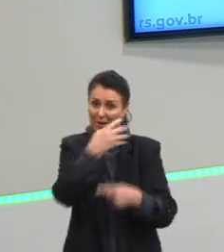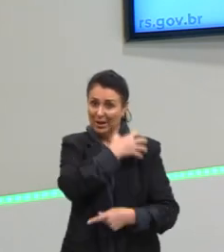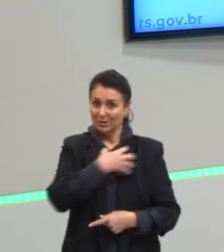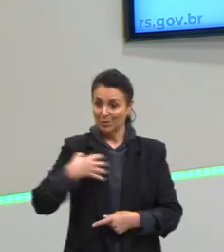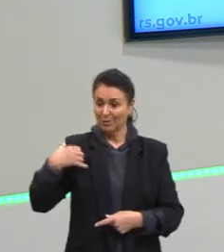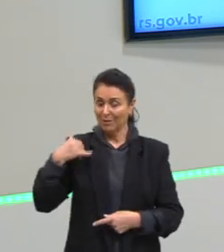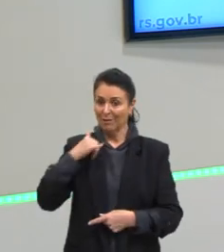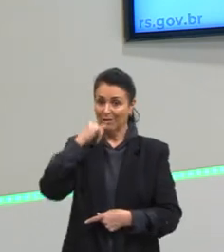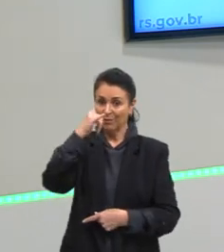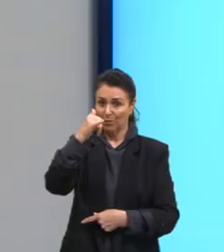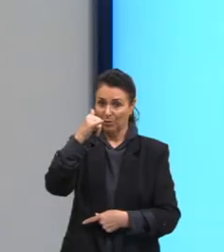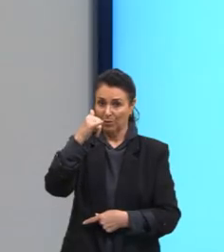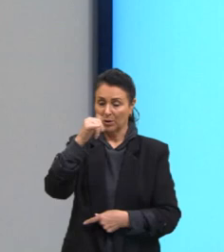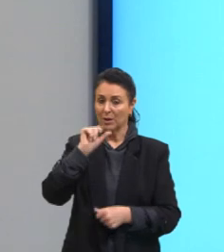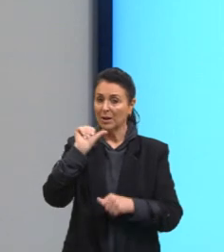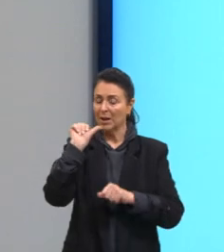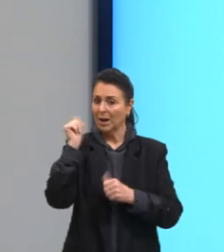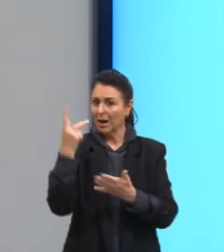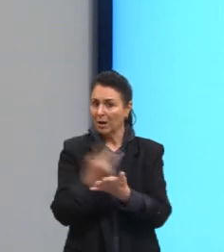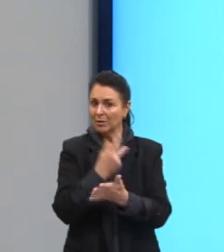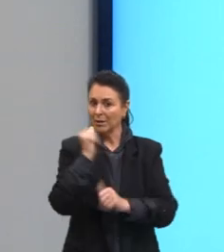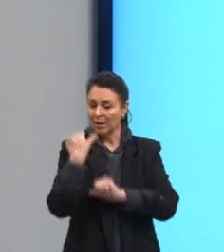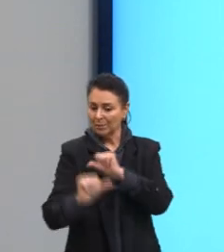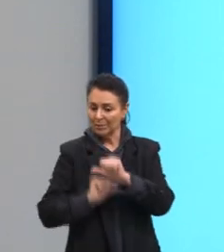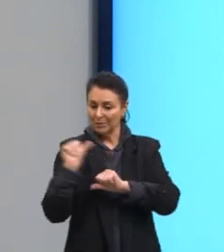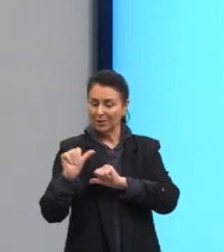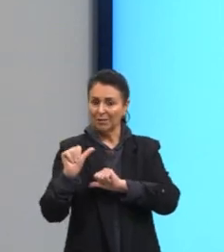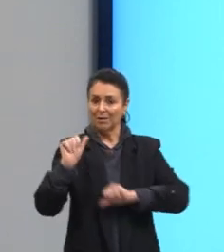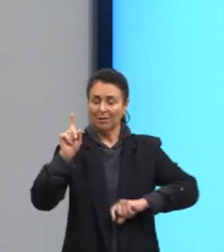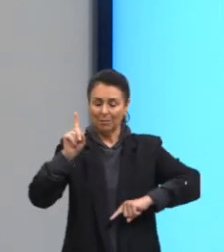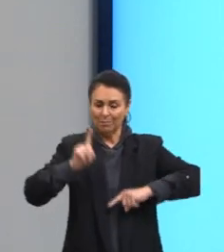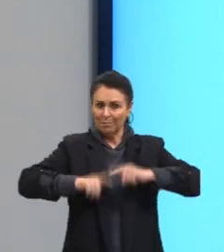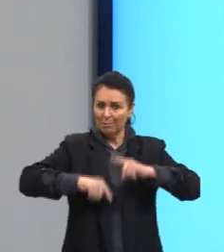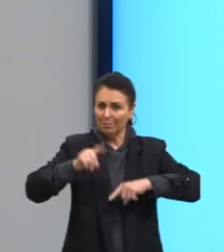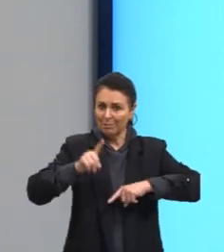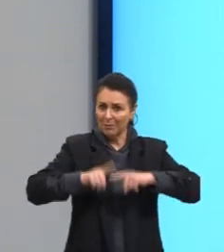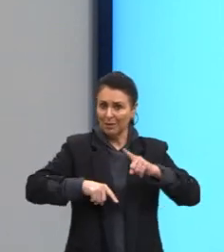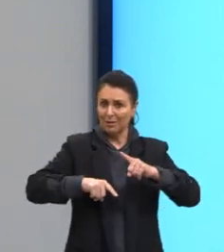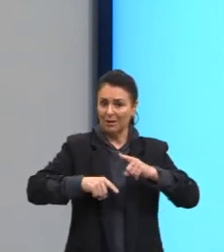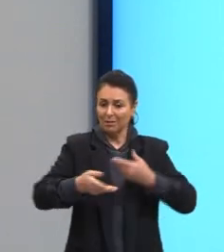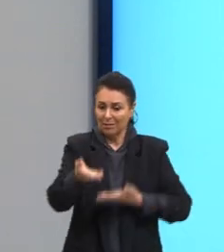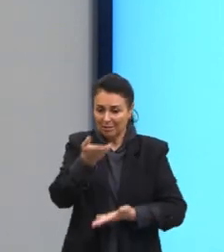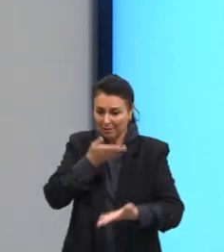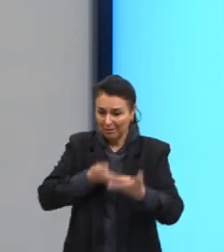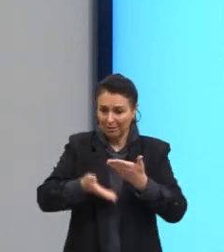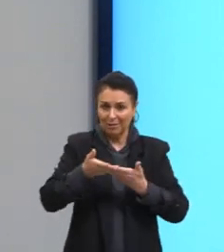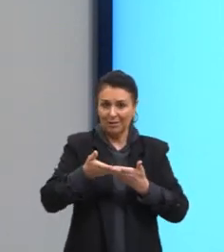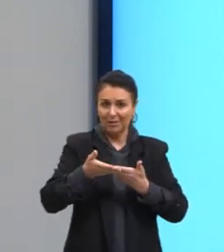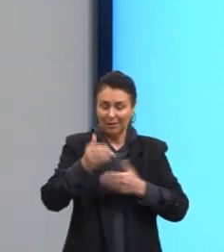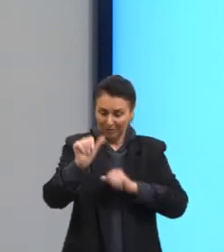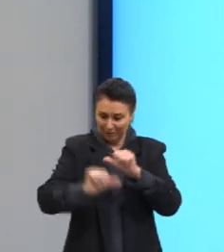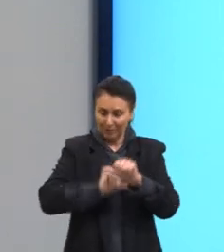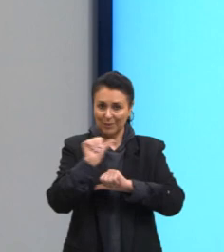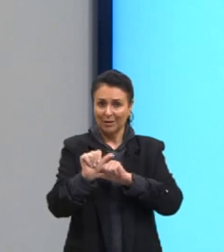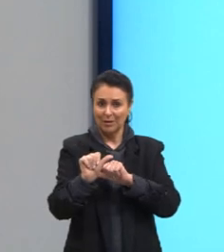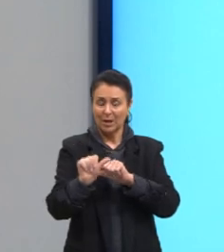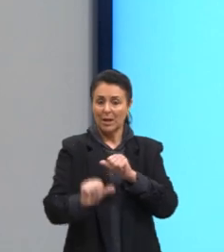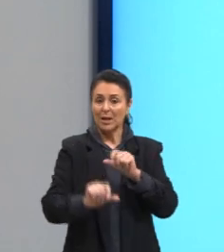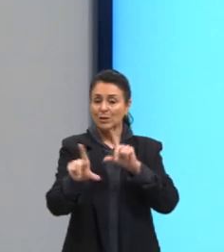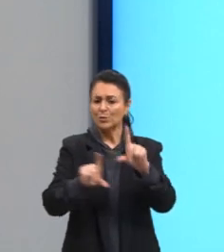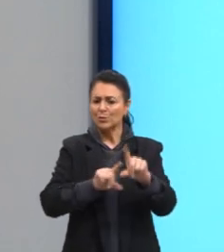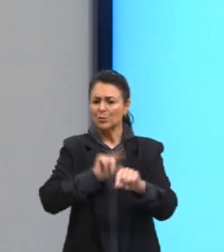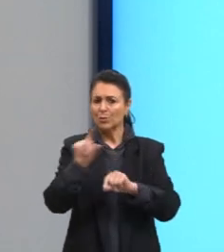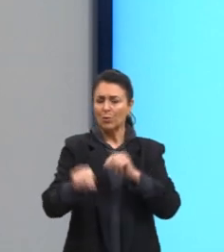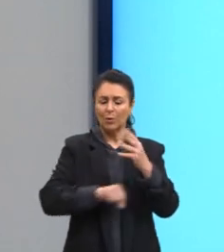correria essa mudança da matéria né que ocorreria se divirta essa mudança então ele elege quatro